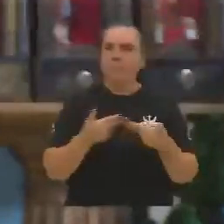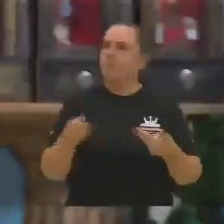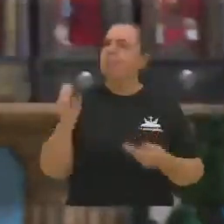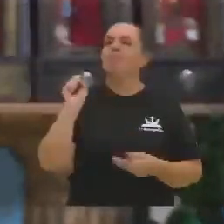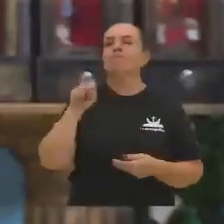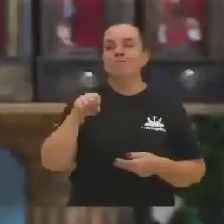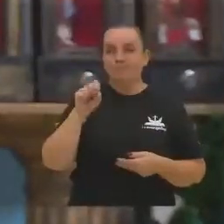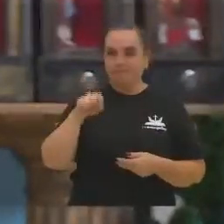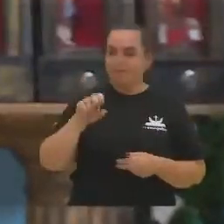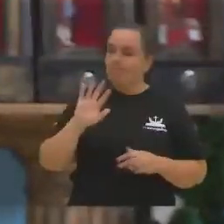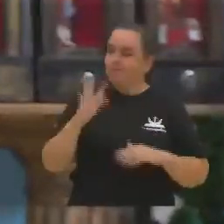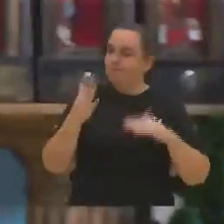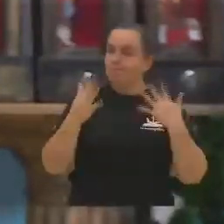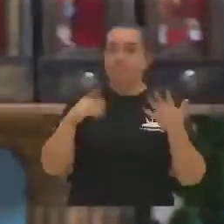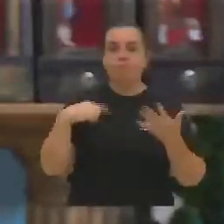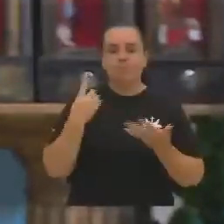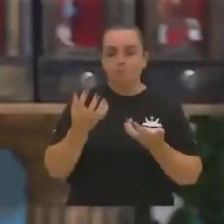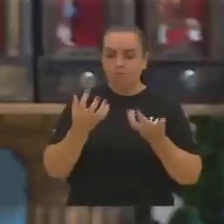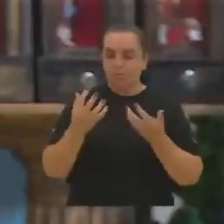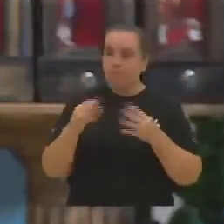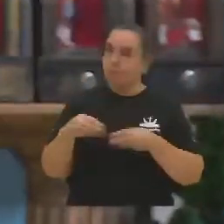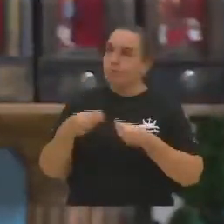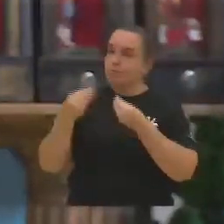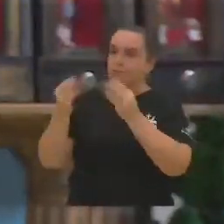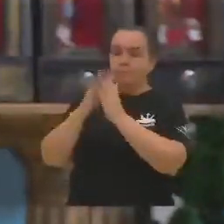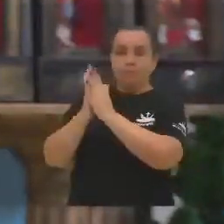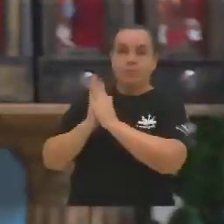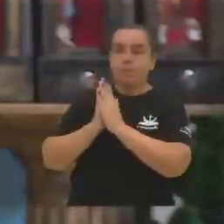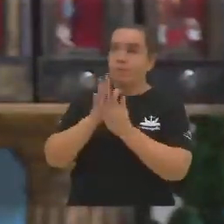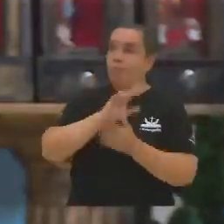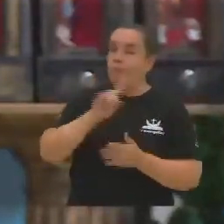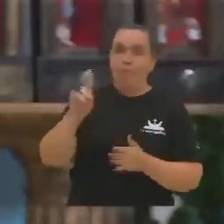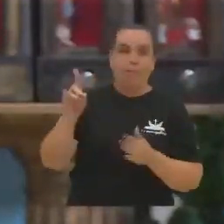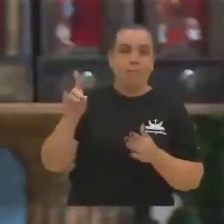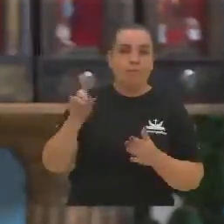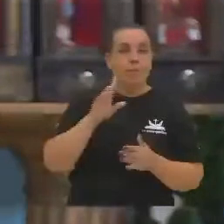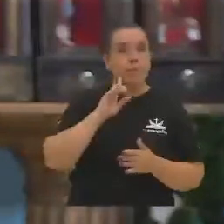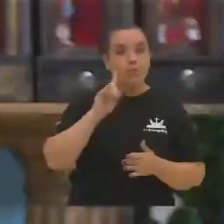é sinal de que queremos dar adoração a Deus no Natal.